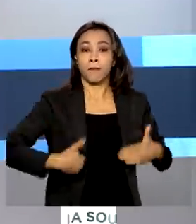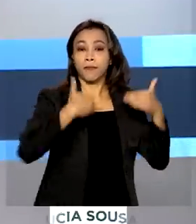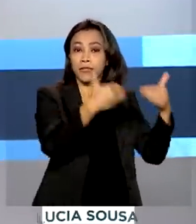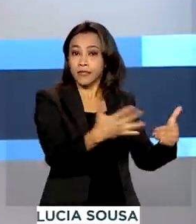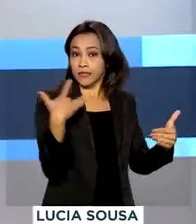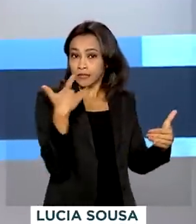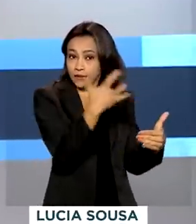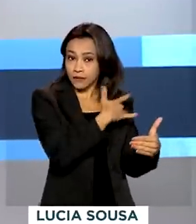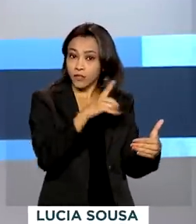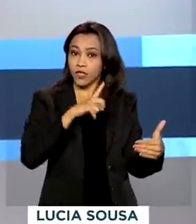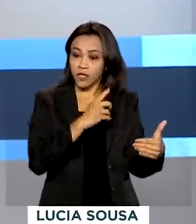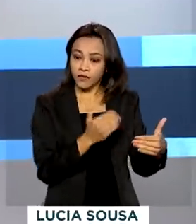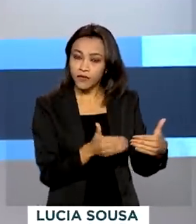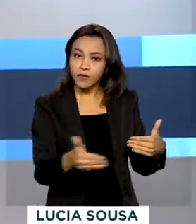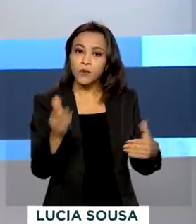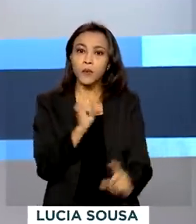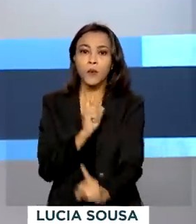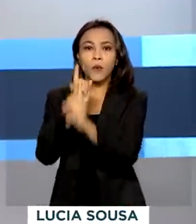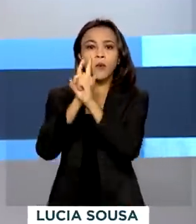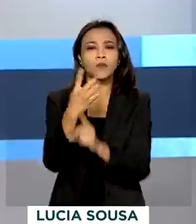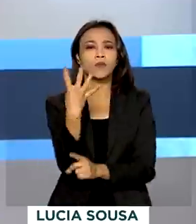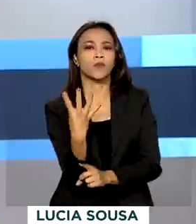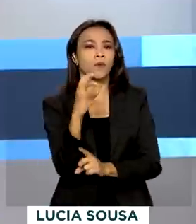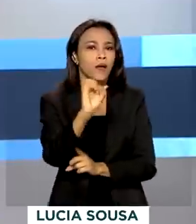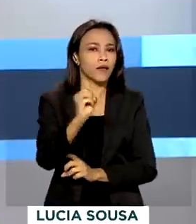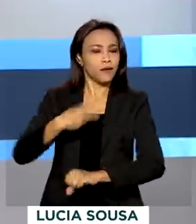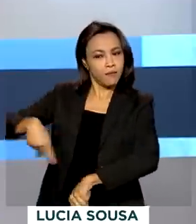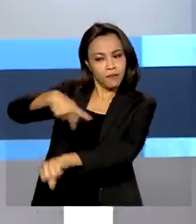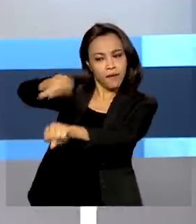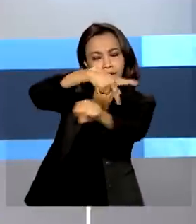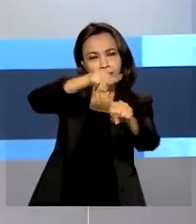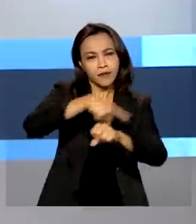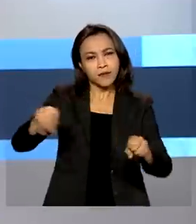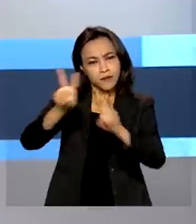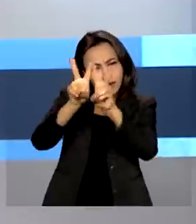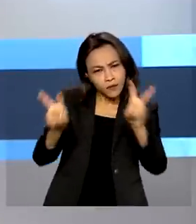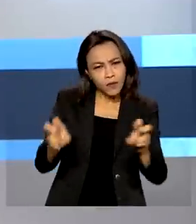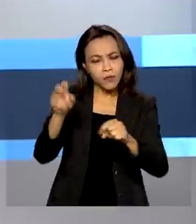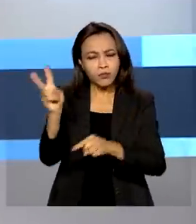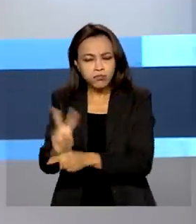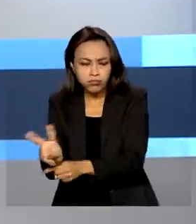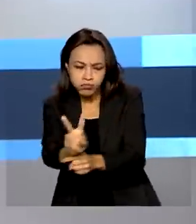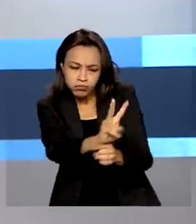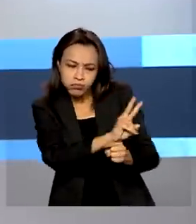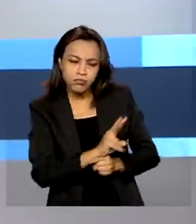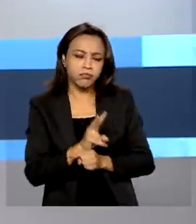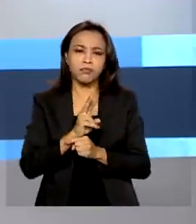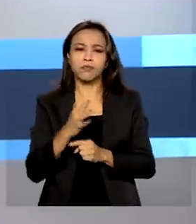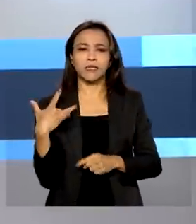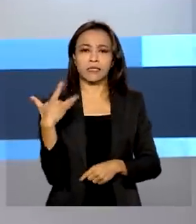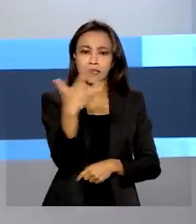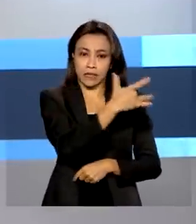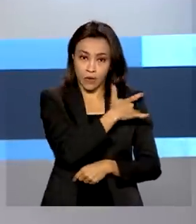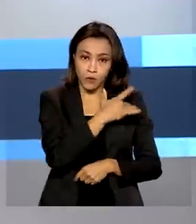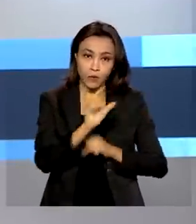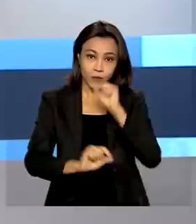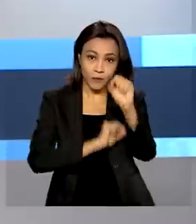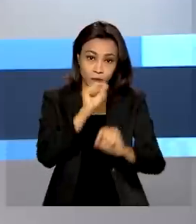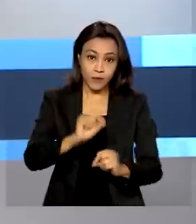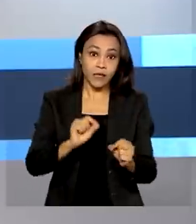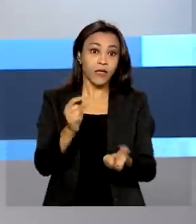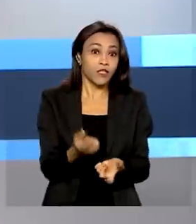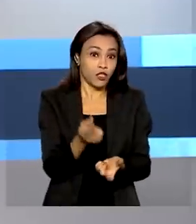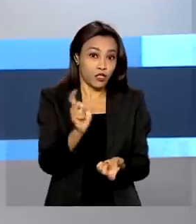com representantes de mais de 40 países sobre medidas de monitoramento da saúde pública. A ampliação de imunizantes